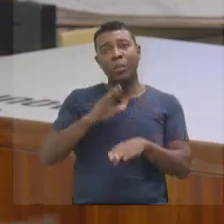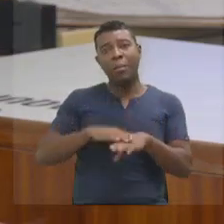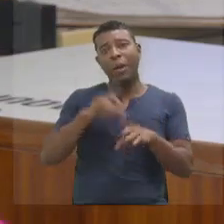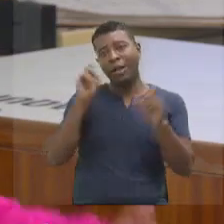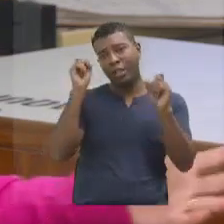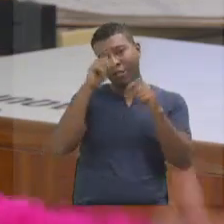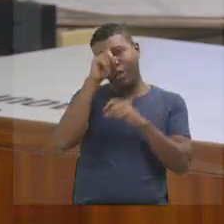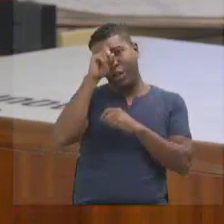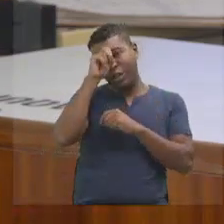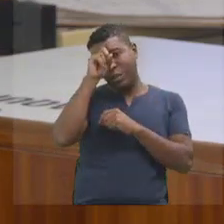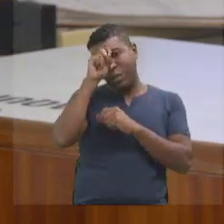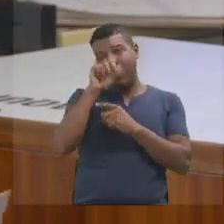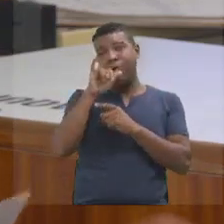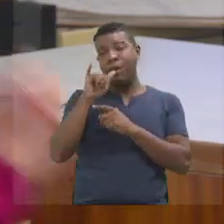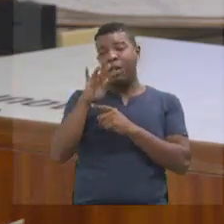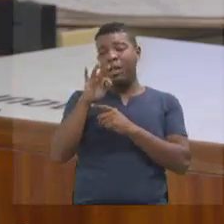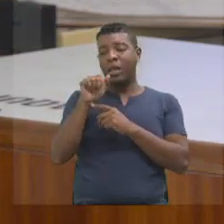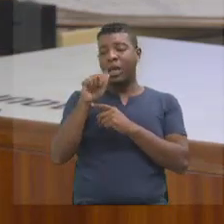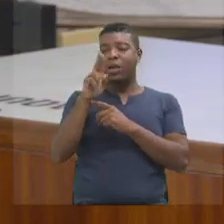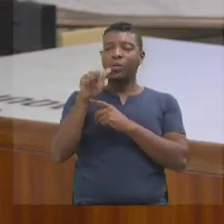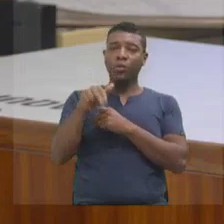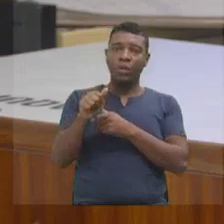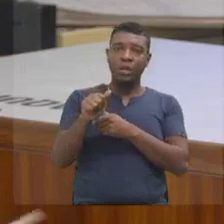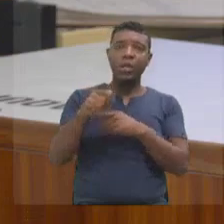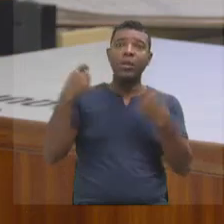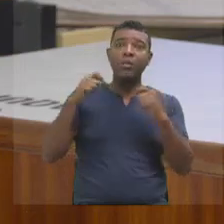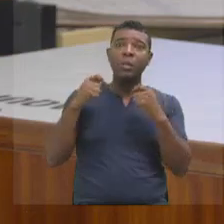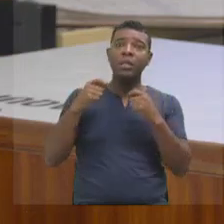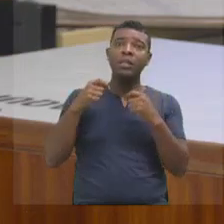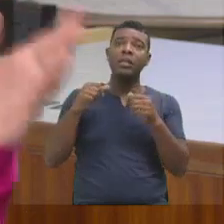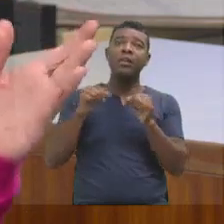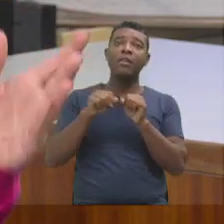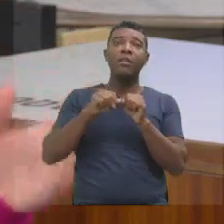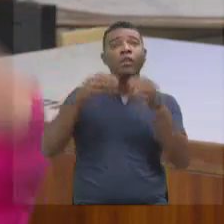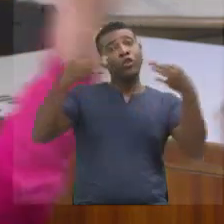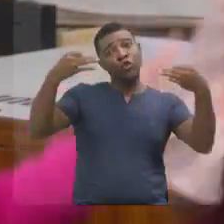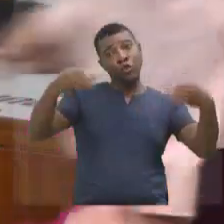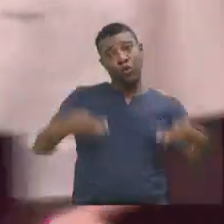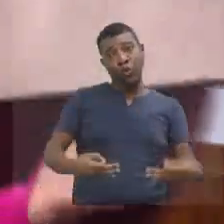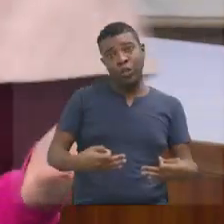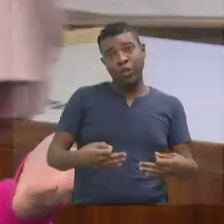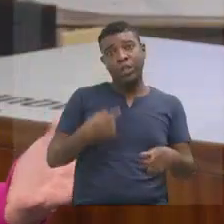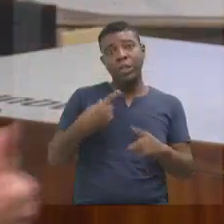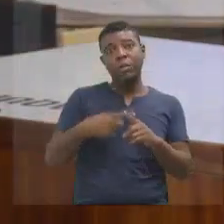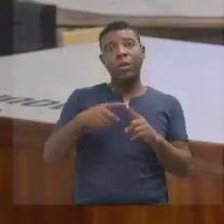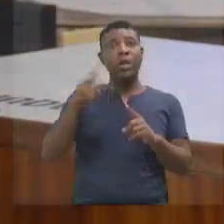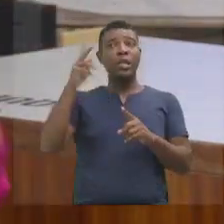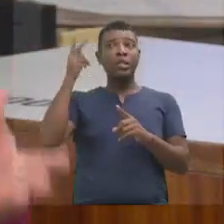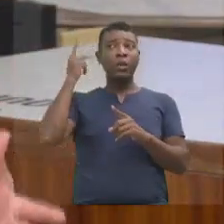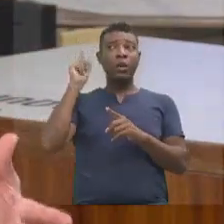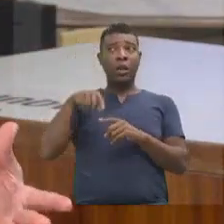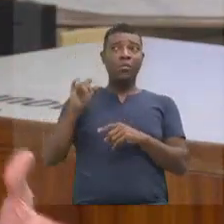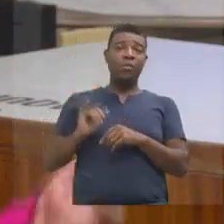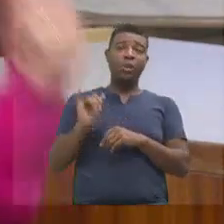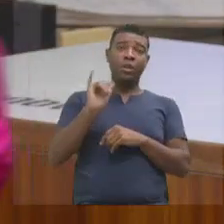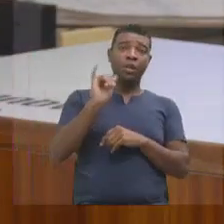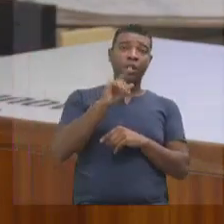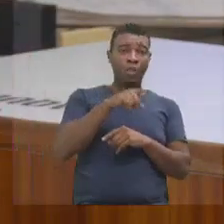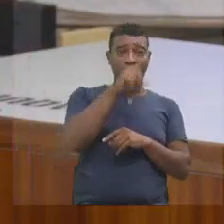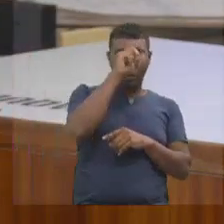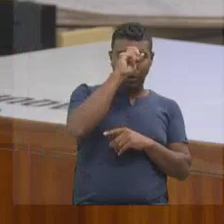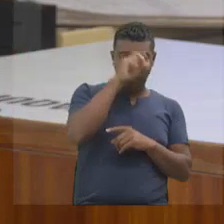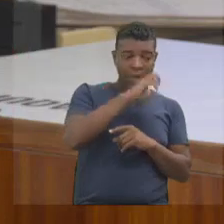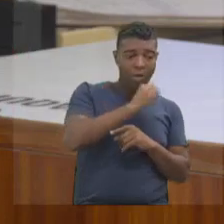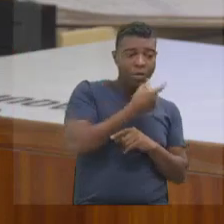acho que a gente tem que fazer justiça em relação algumas situações primeiro que a história é importante o hospital São João de Deus em